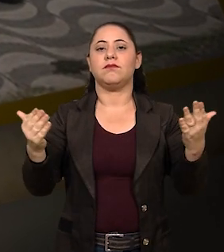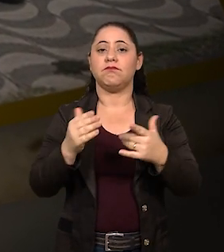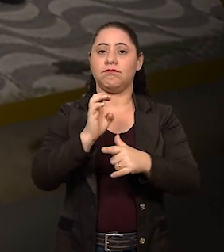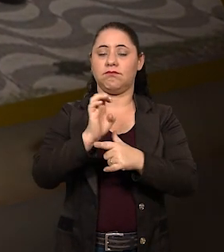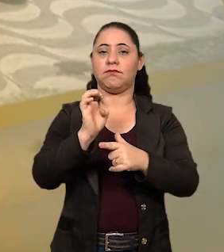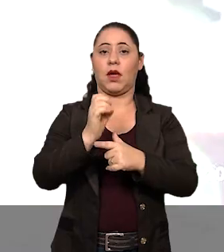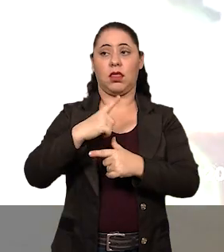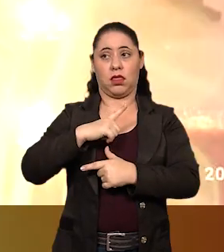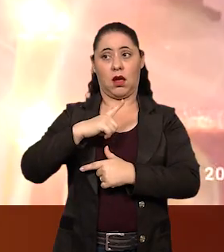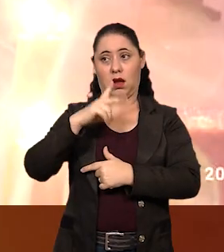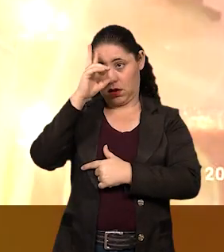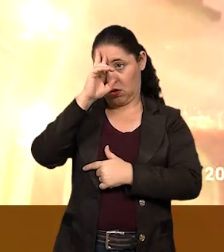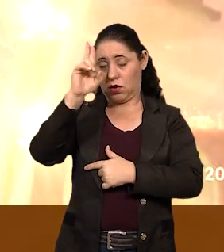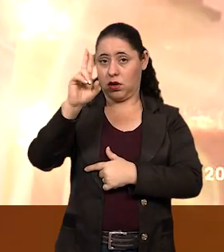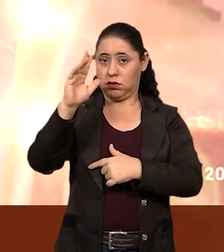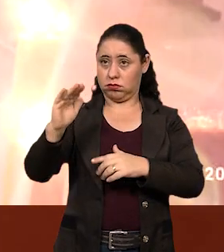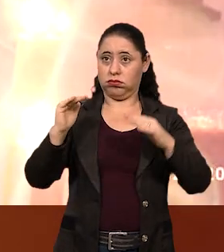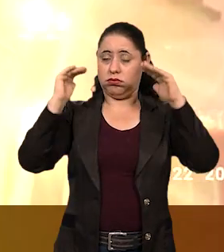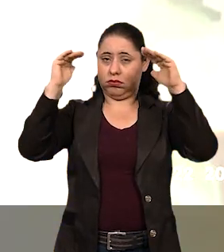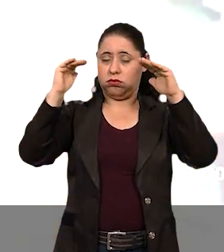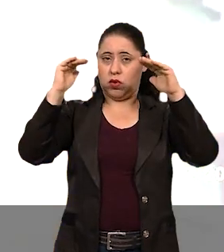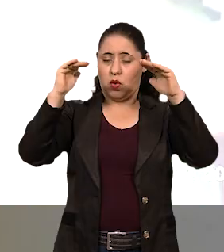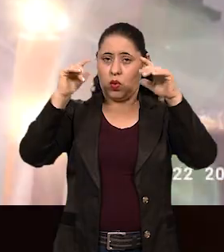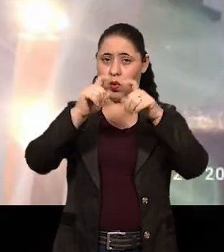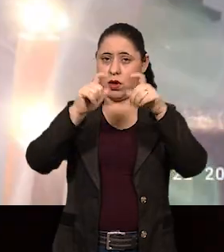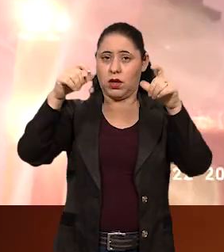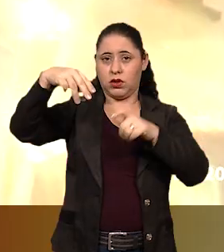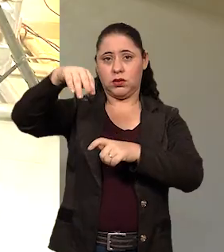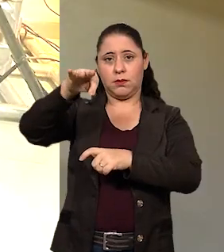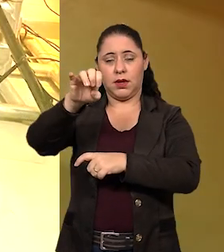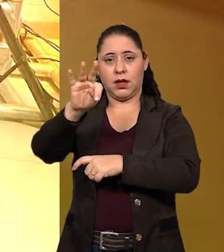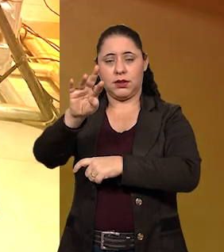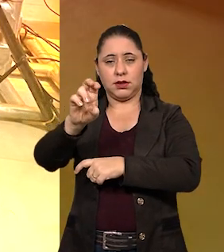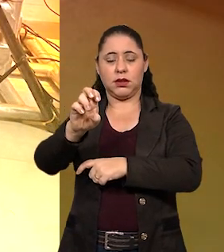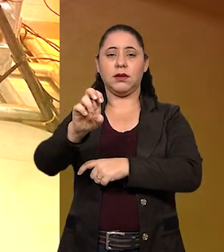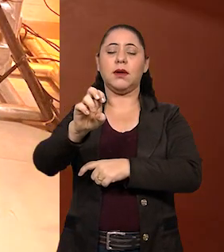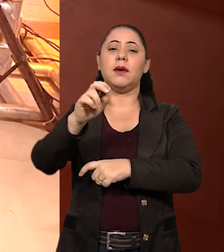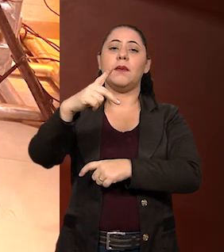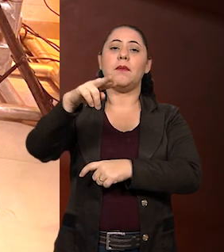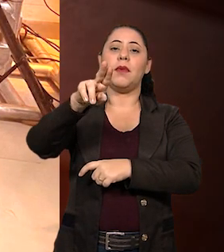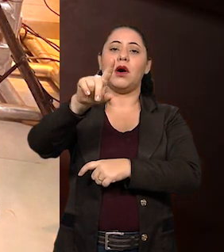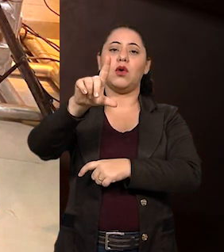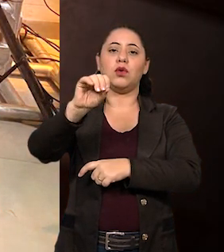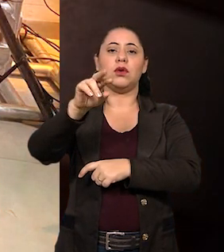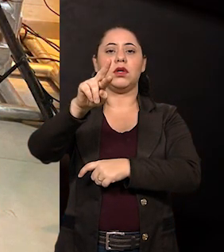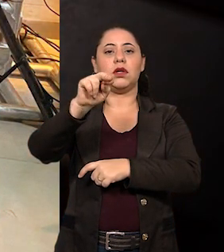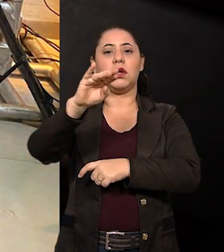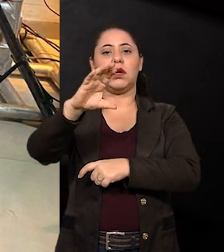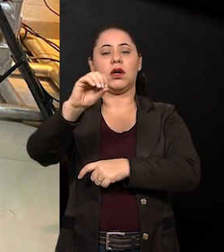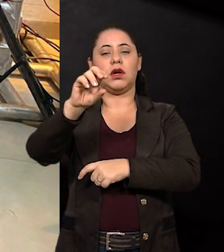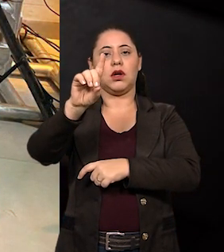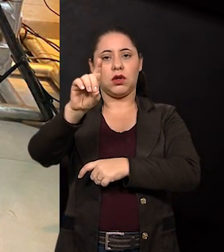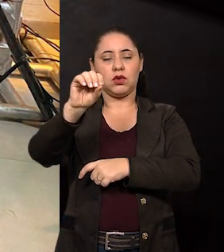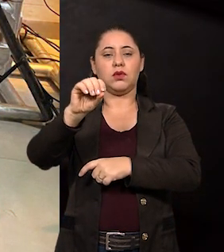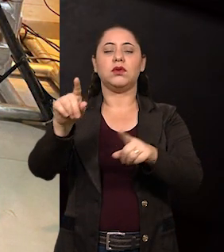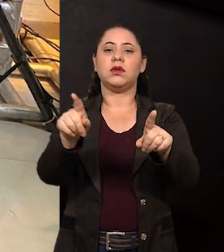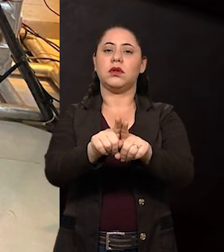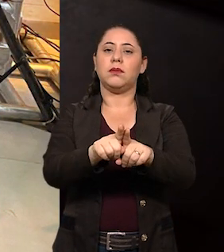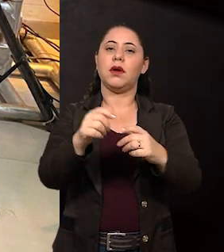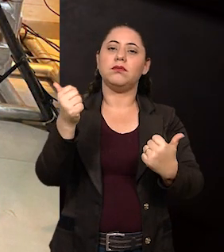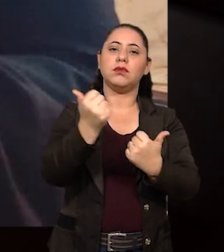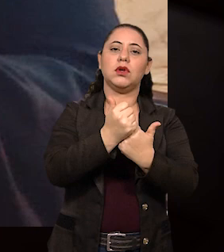estado, existem as lideranças adultas, o grande mestre estadual Paulo Ricardo Vichorque e o grande mestre